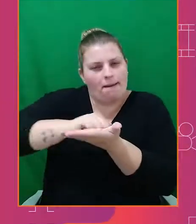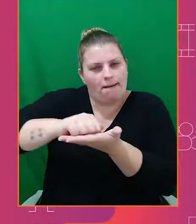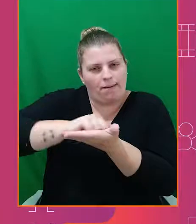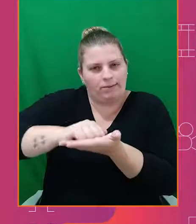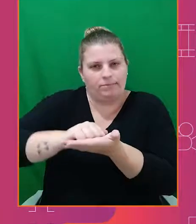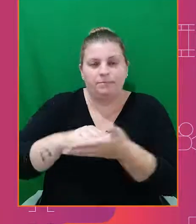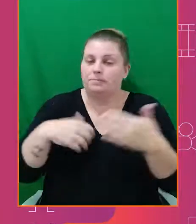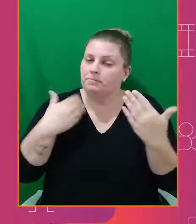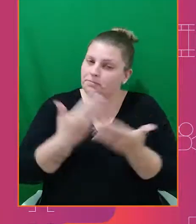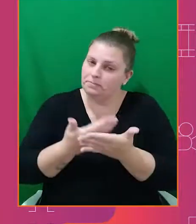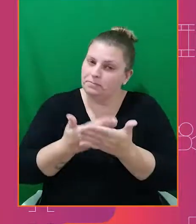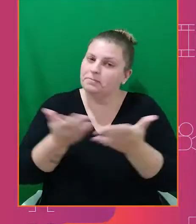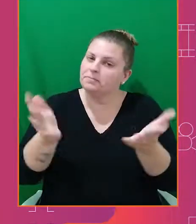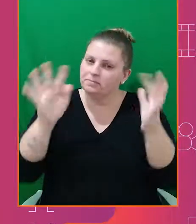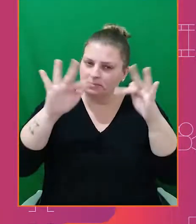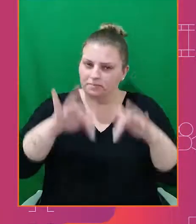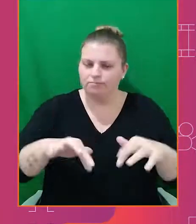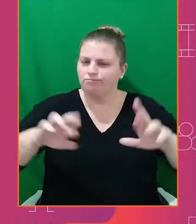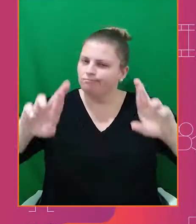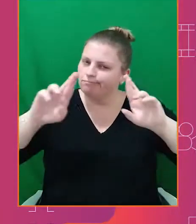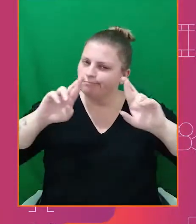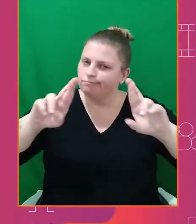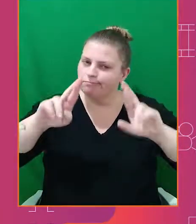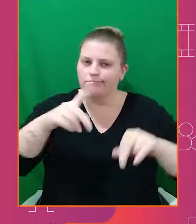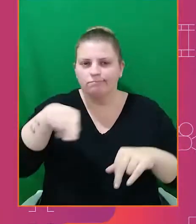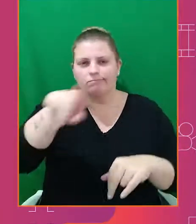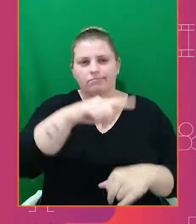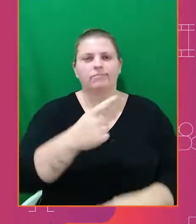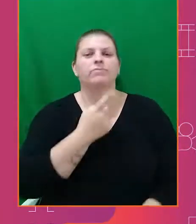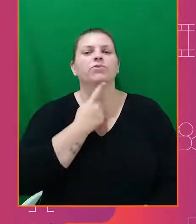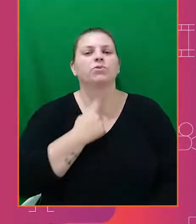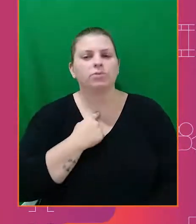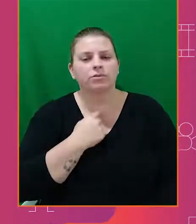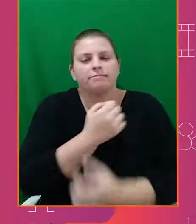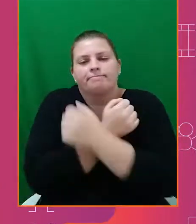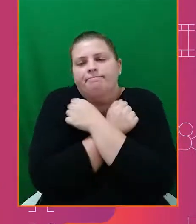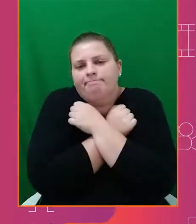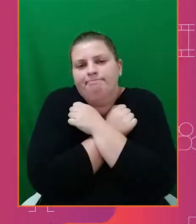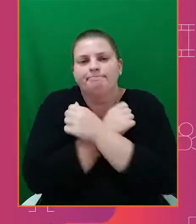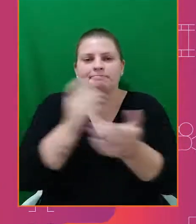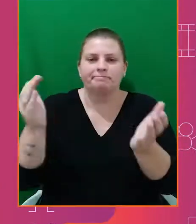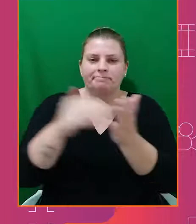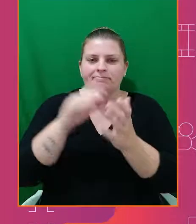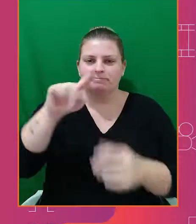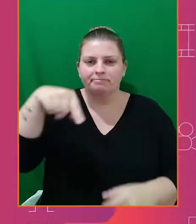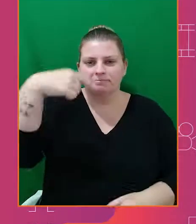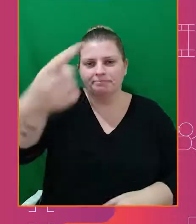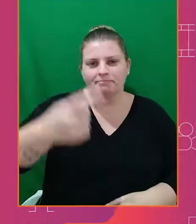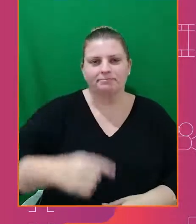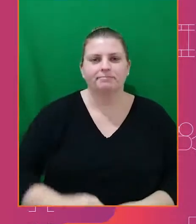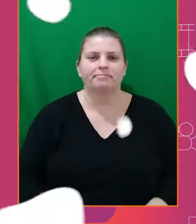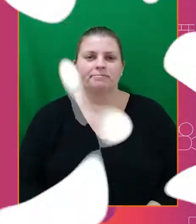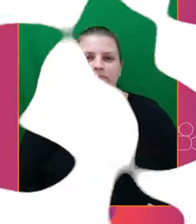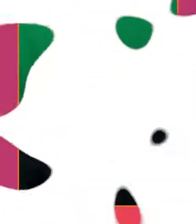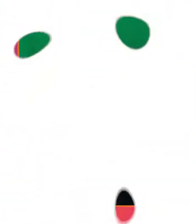Nossa aula se encerra por aqui. Espero que você tenha gostado. Um abraço e até mais!